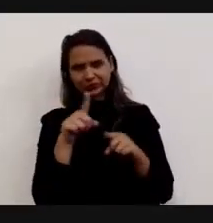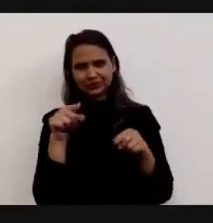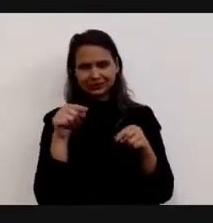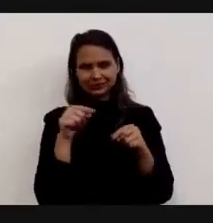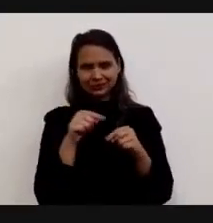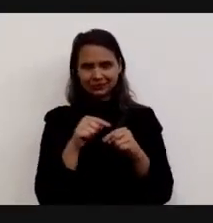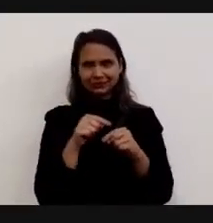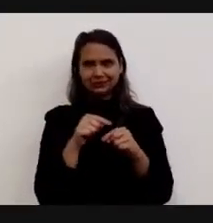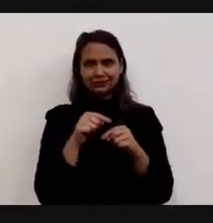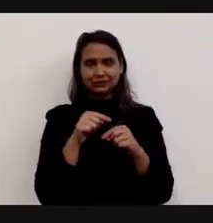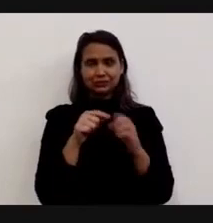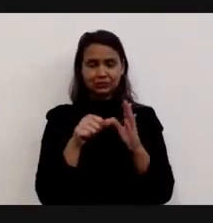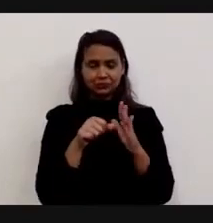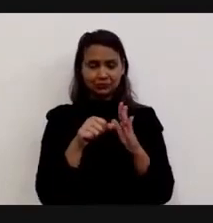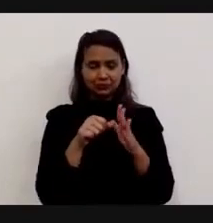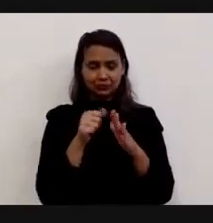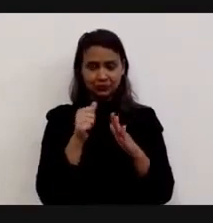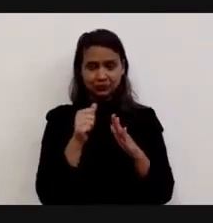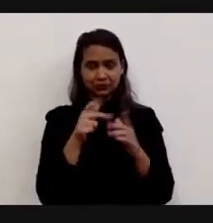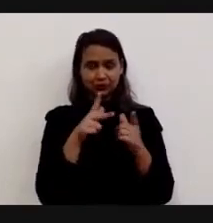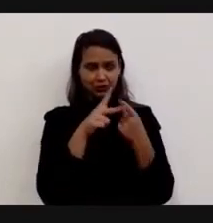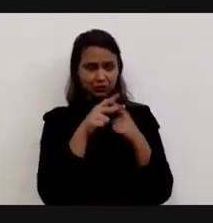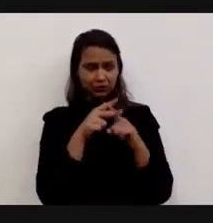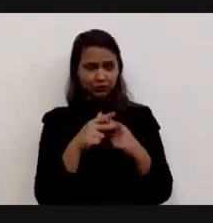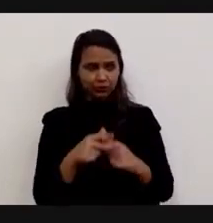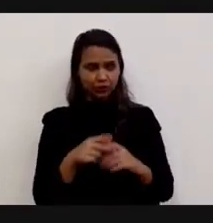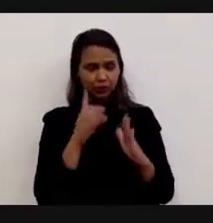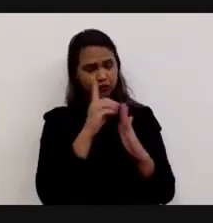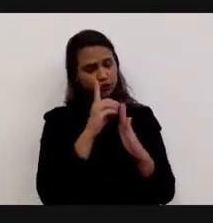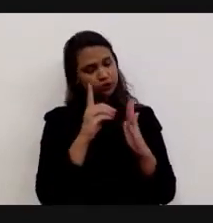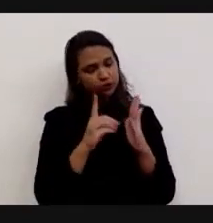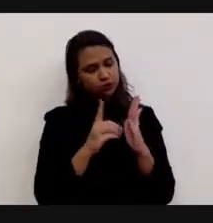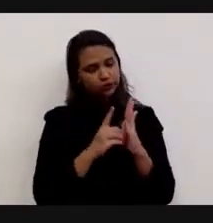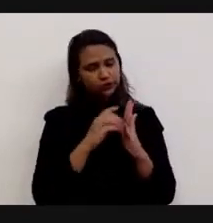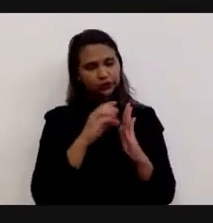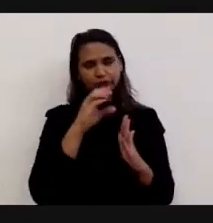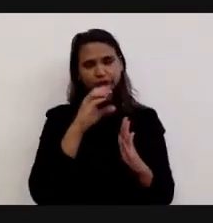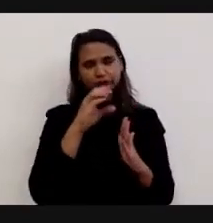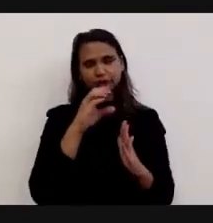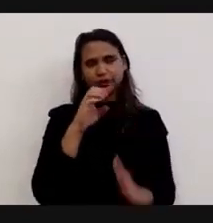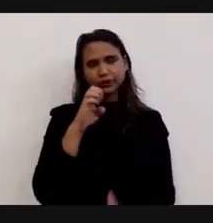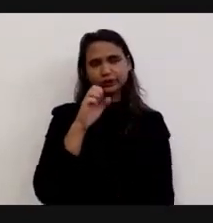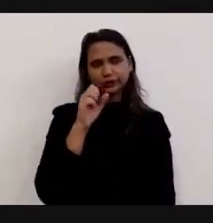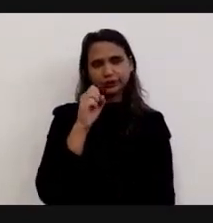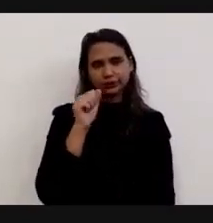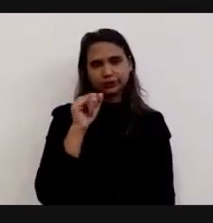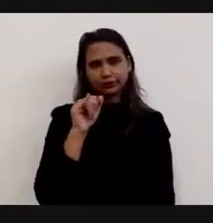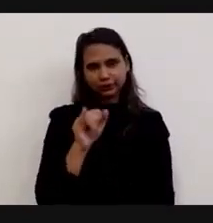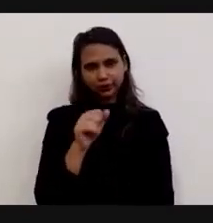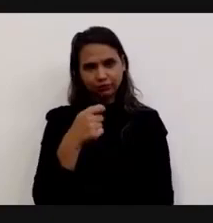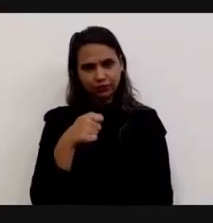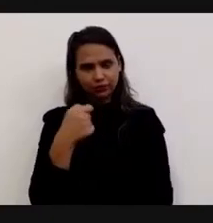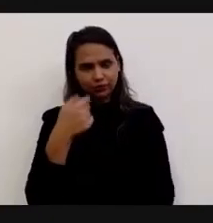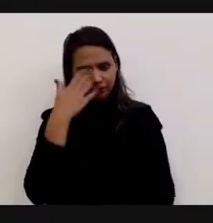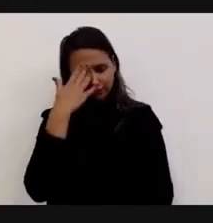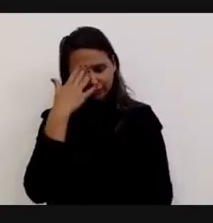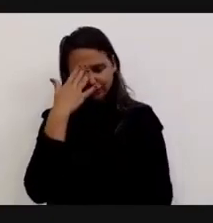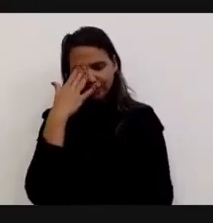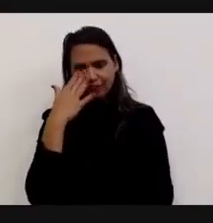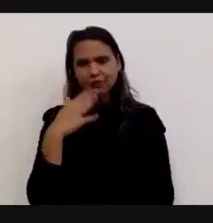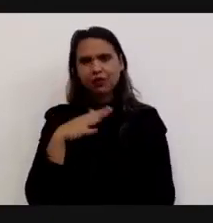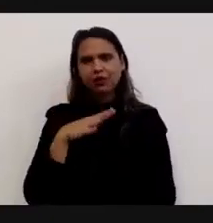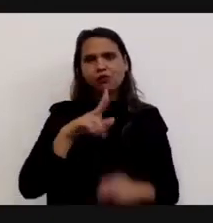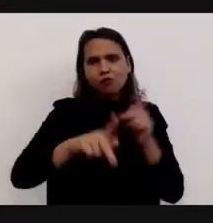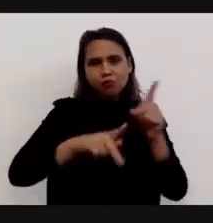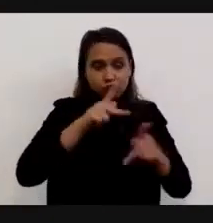situação ela vem primeira vez regulamentada através de um decreto da CESAI, onde eles precisavam definir situações com os